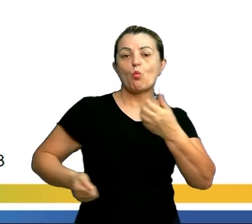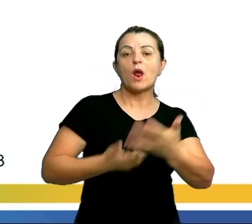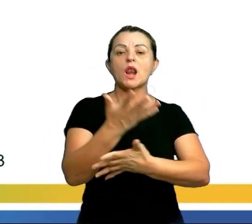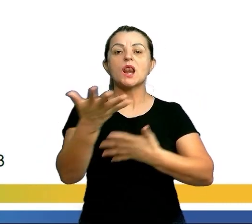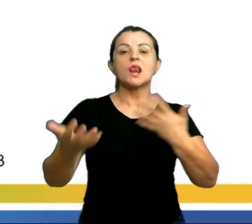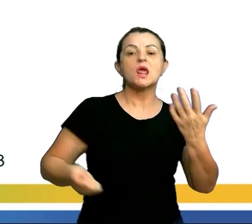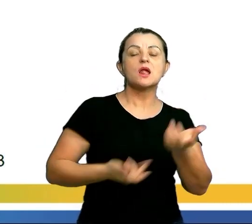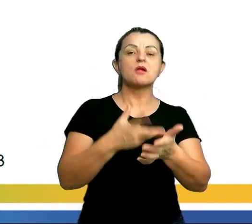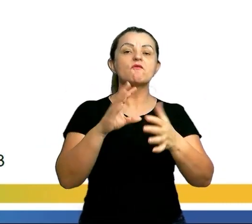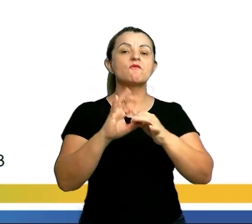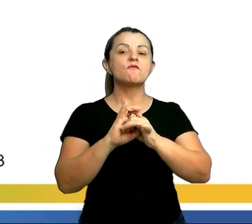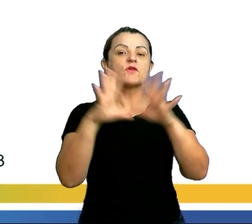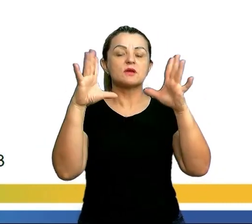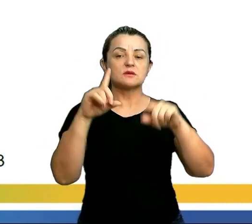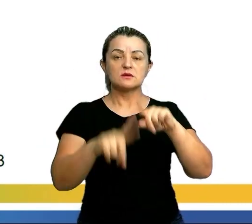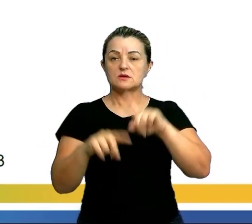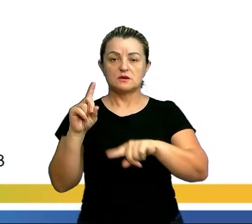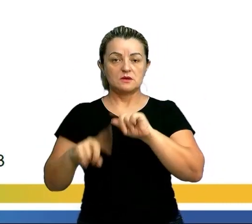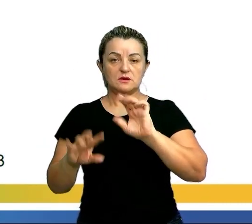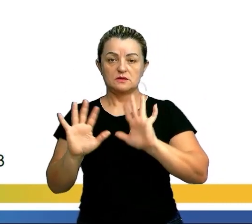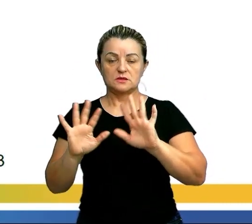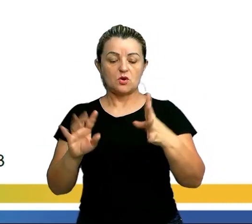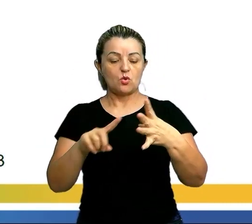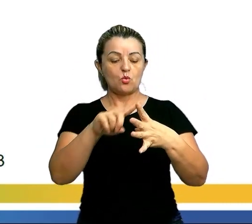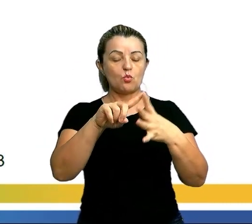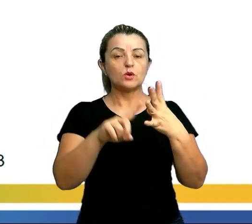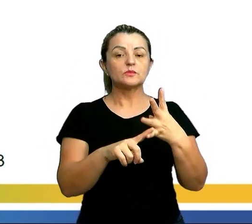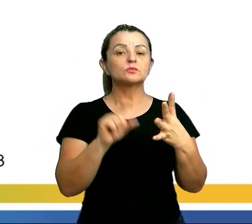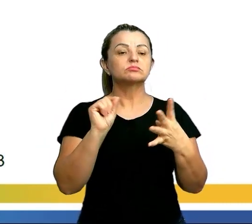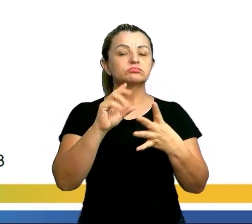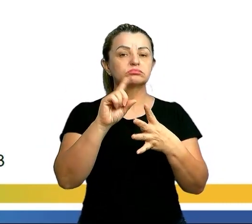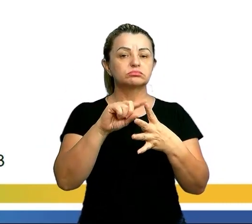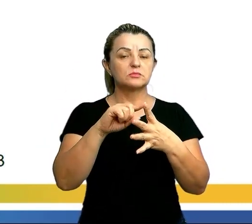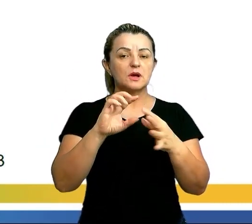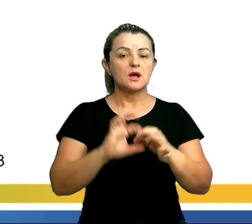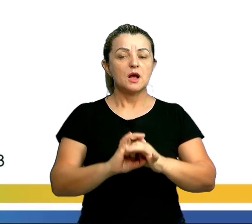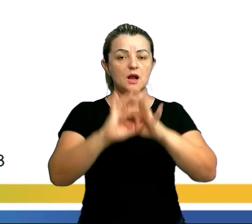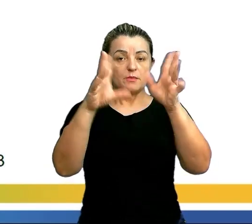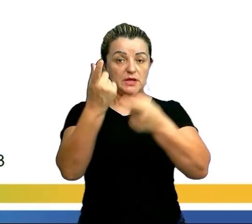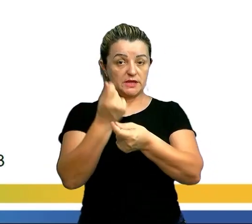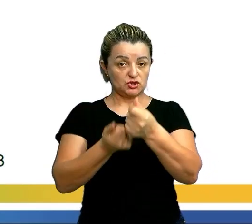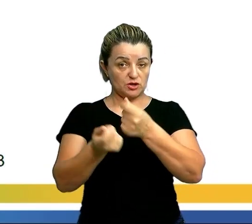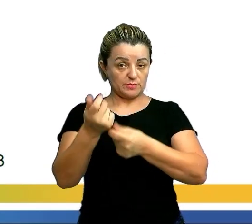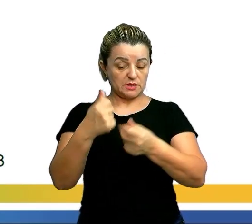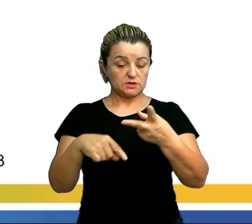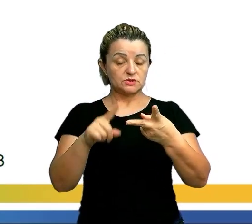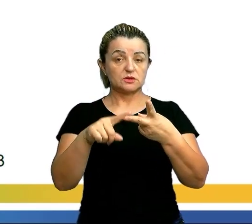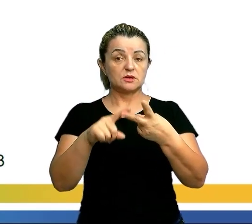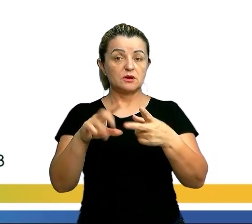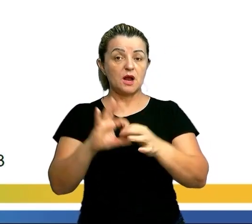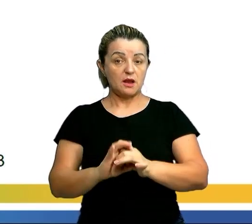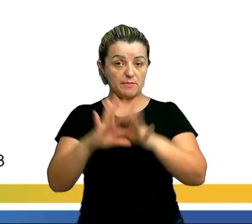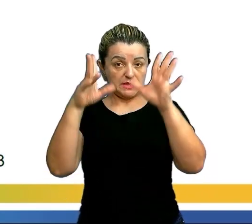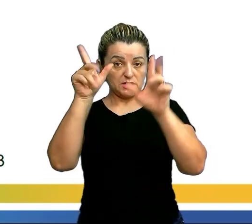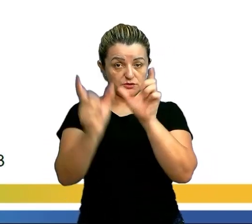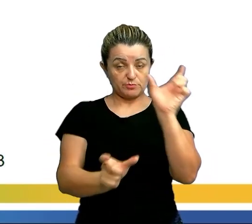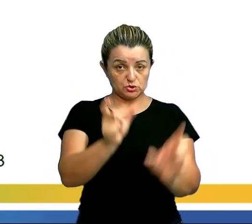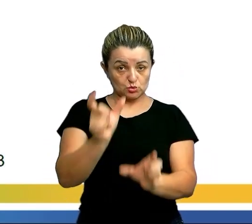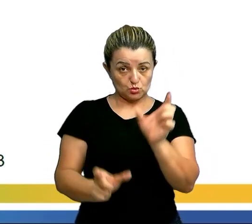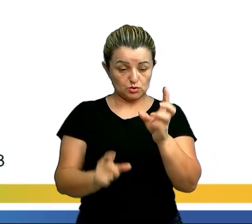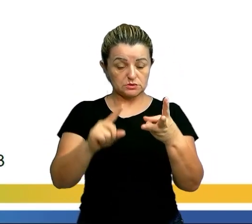de mercadorias. As 4 liberdades são liberdade de capital, liberdade de